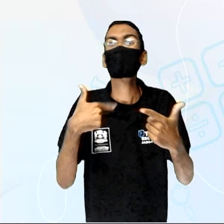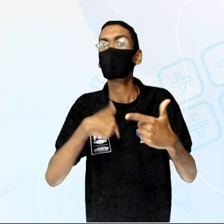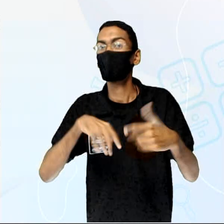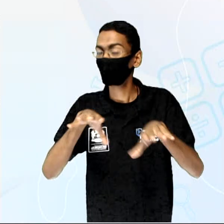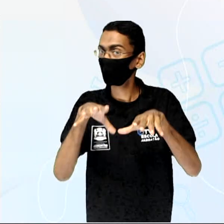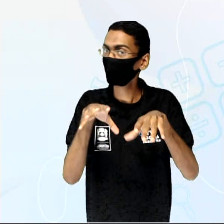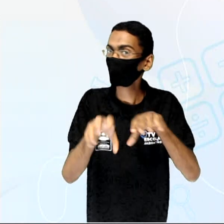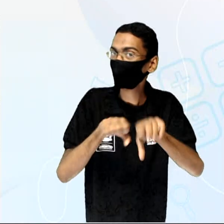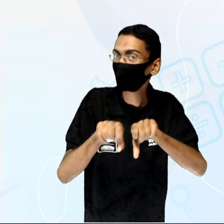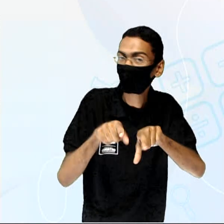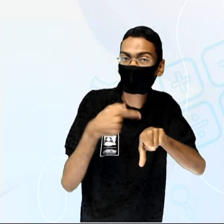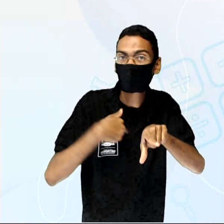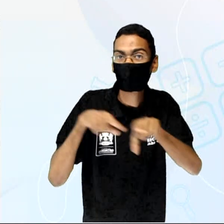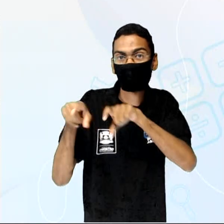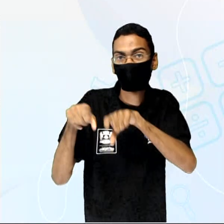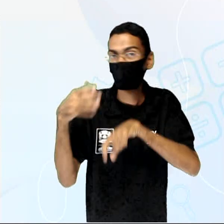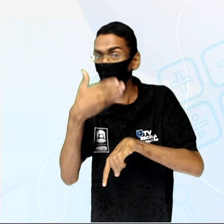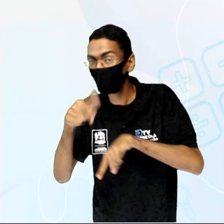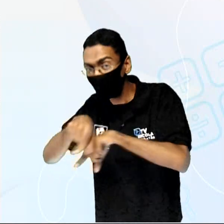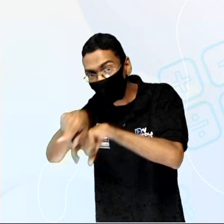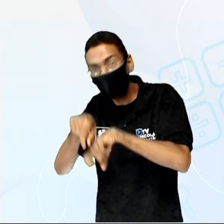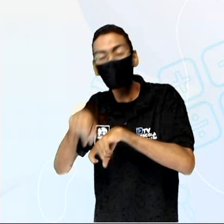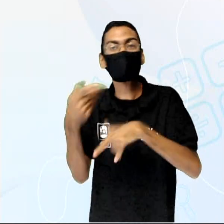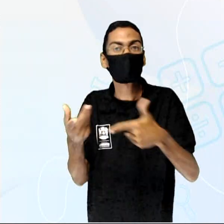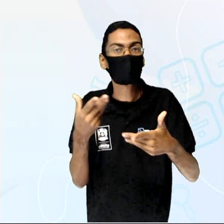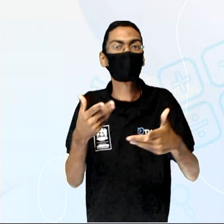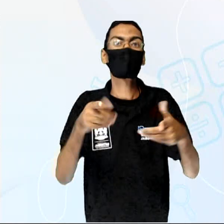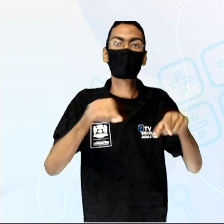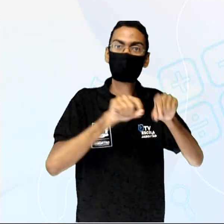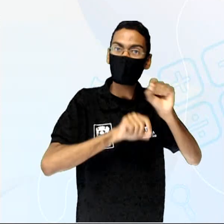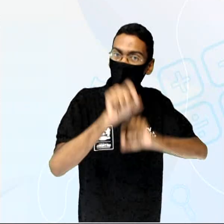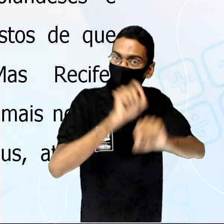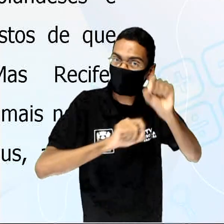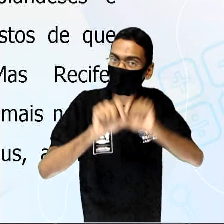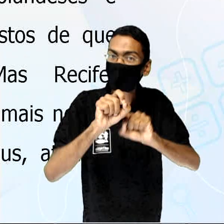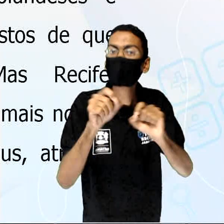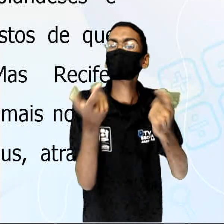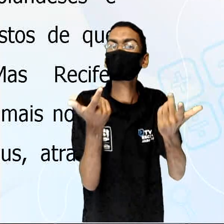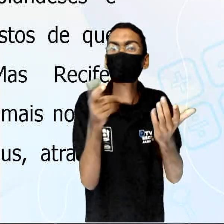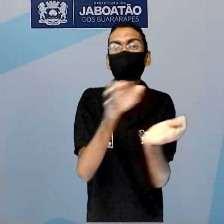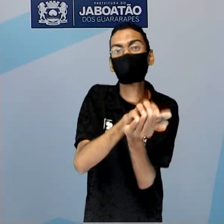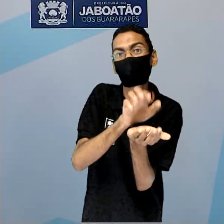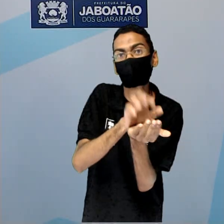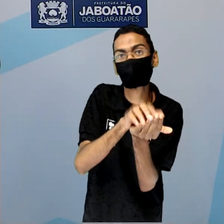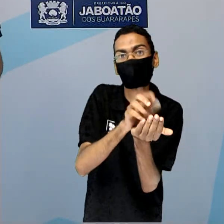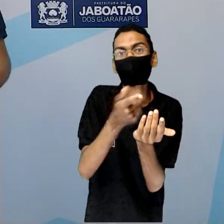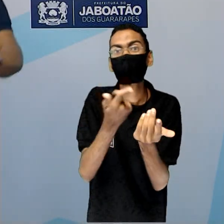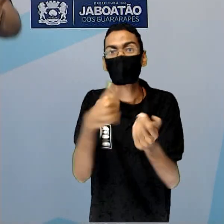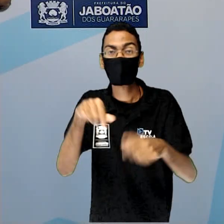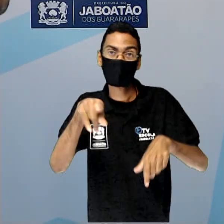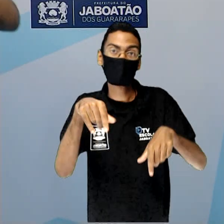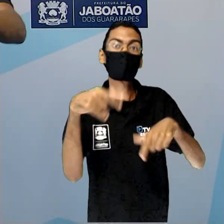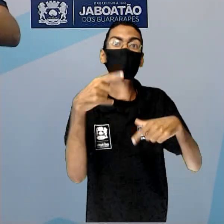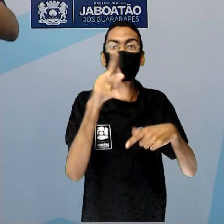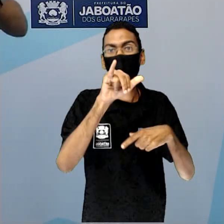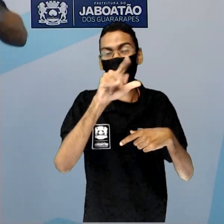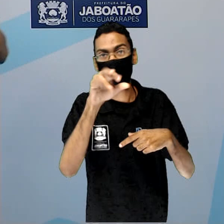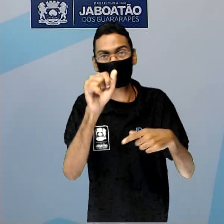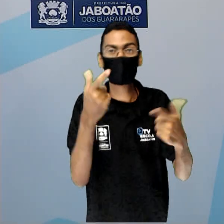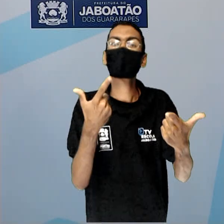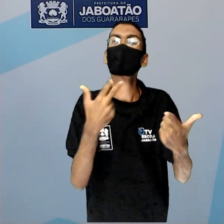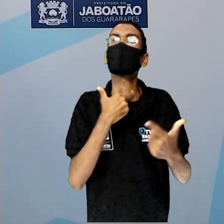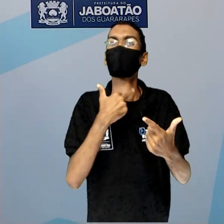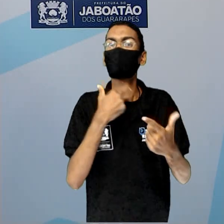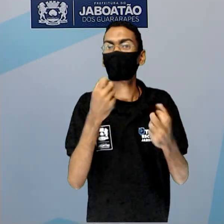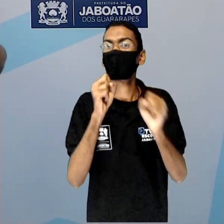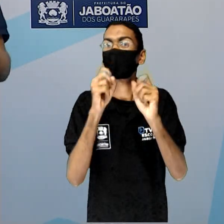pela ocupação do Recife, que já pedia para ser elevado à condição de vila. Bom, aí vamos lá. Aí